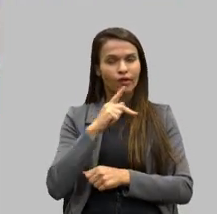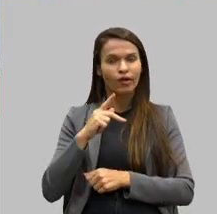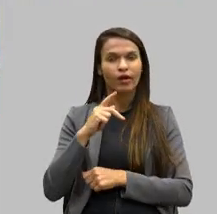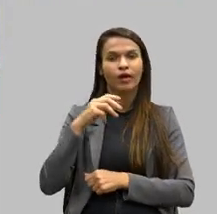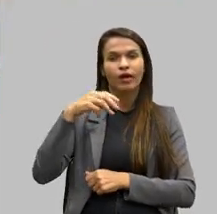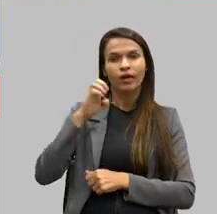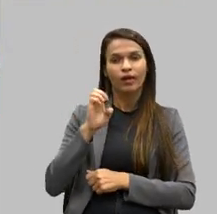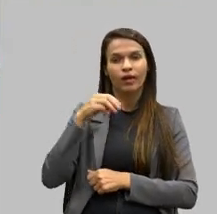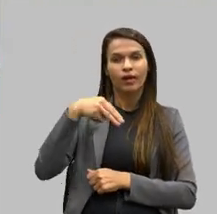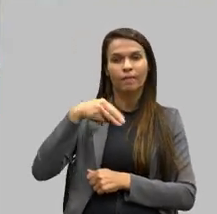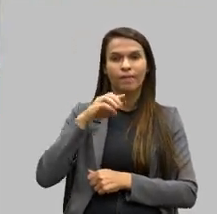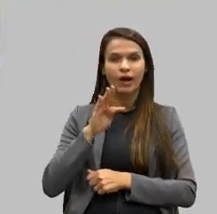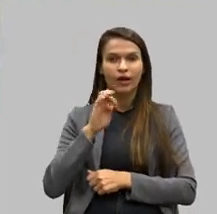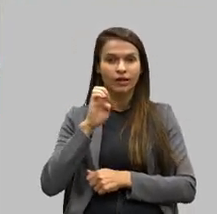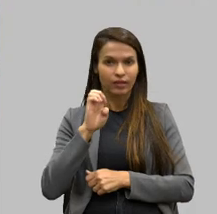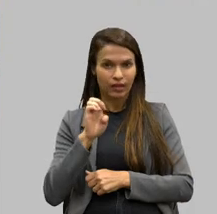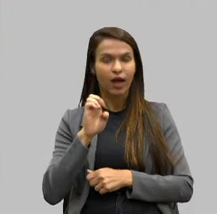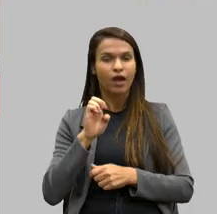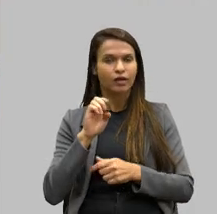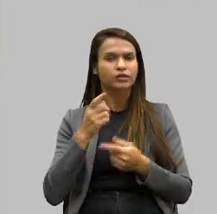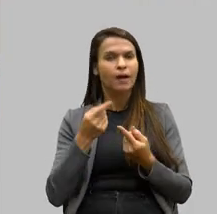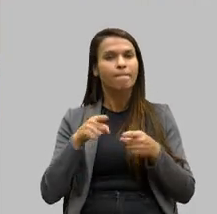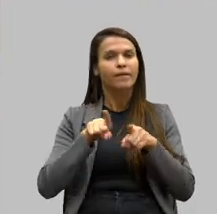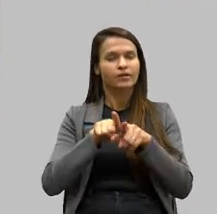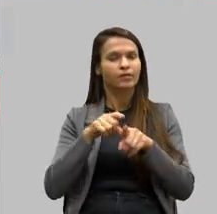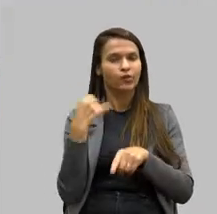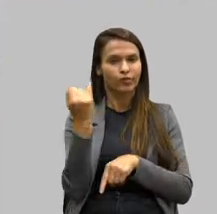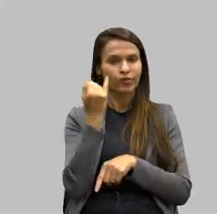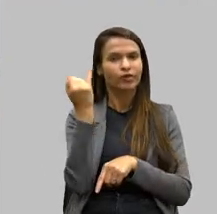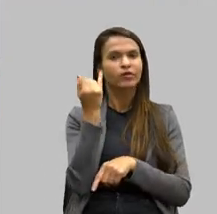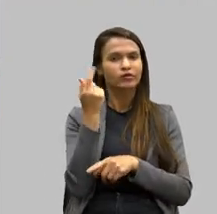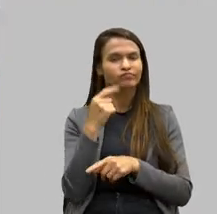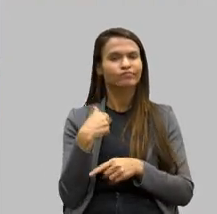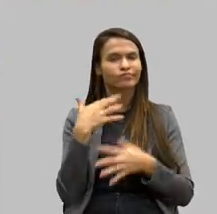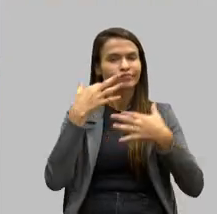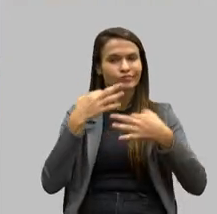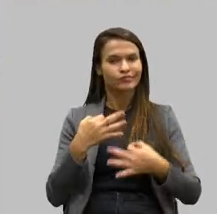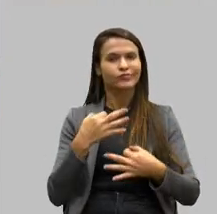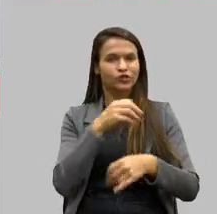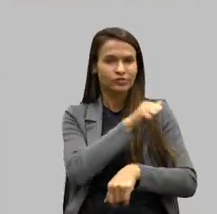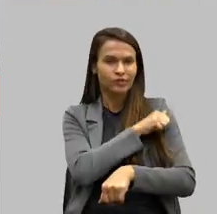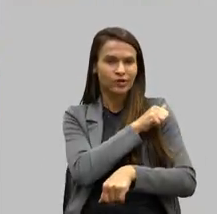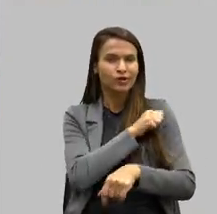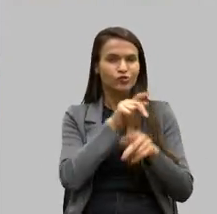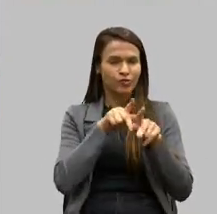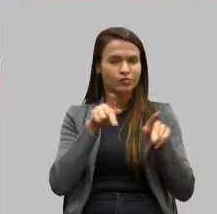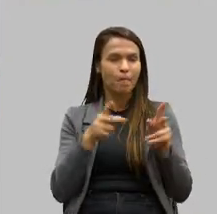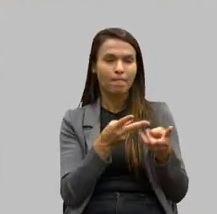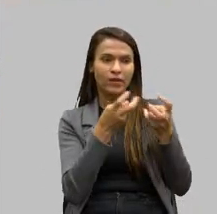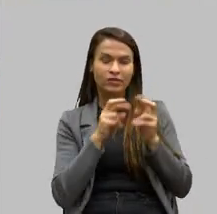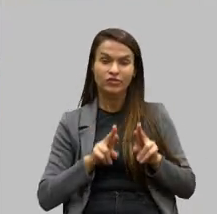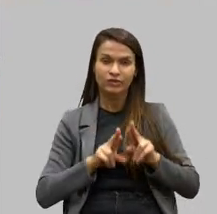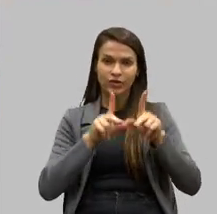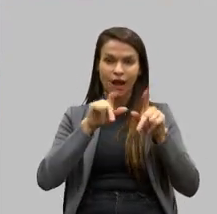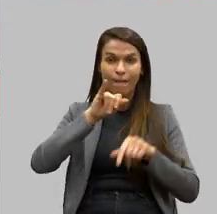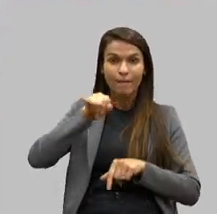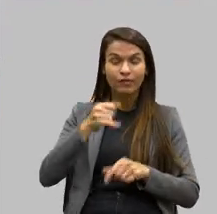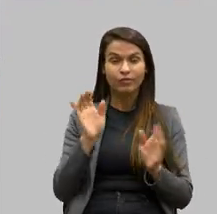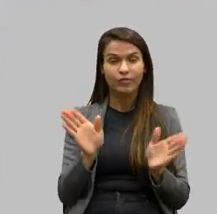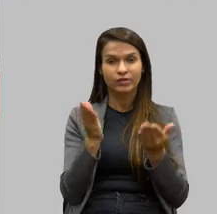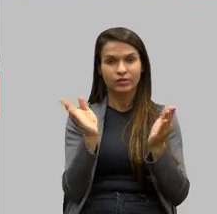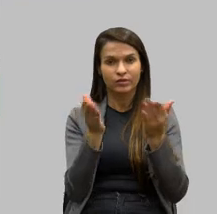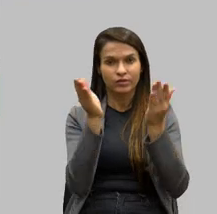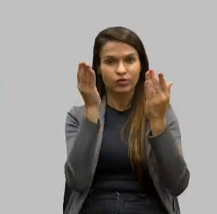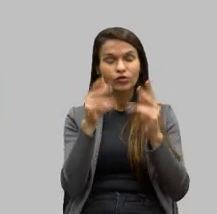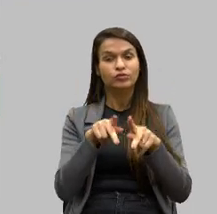a essa parceria que tem sido importante e, com certeza, lá na ponta, os nossos estudantes, os nossos professores estão vendo essa diferença. Aproveito aqui para incentivar que os